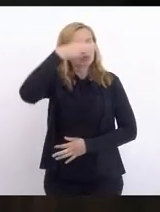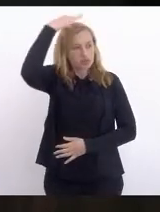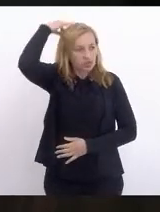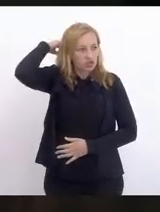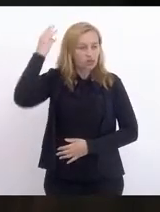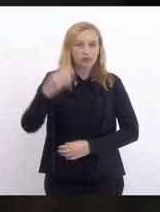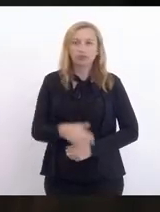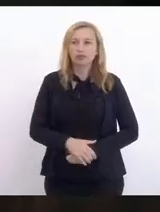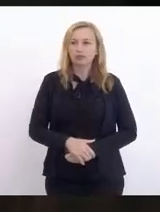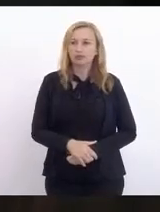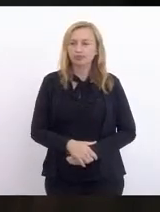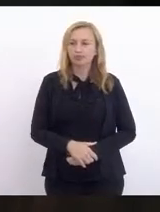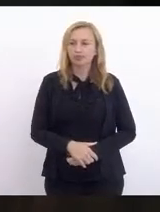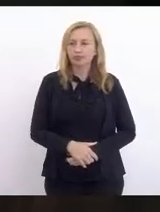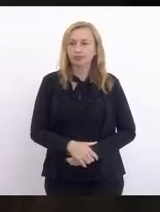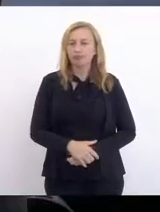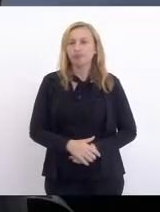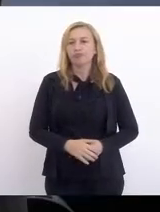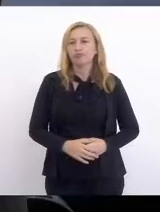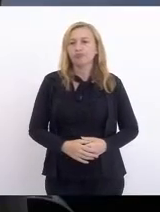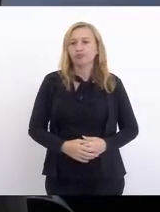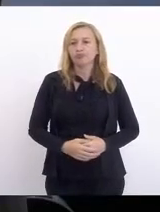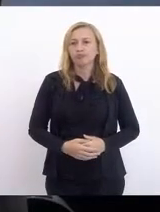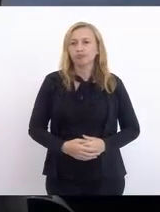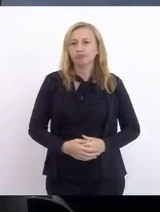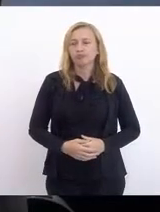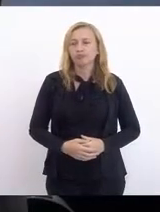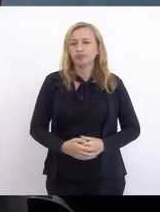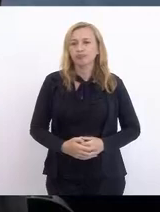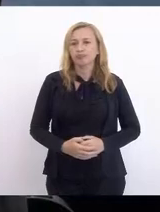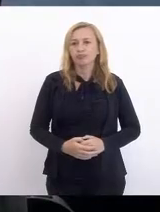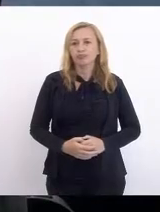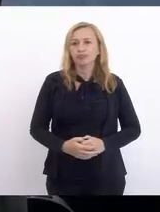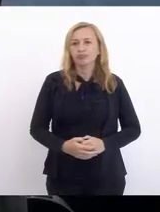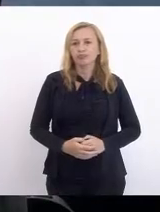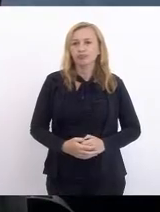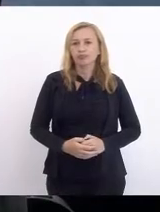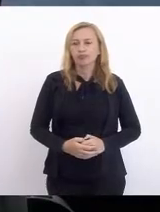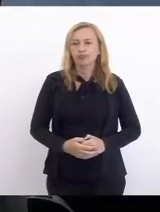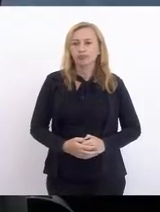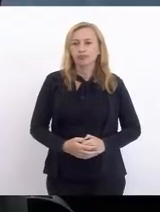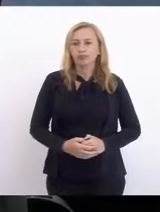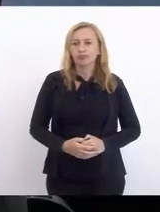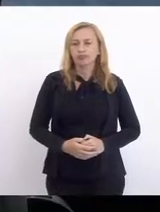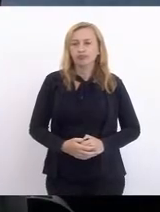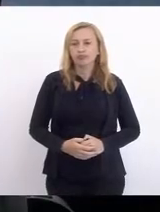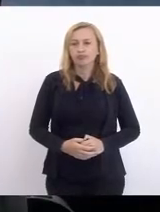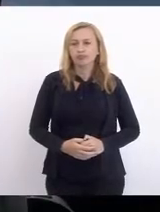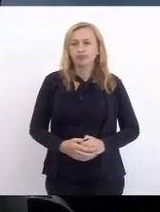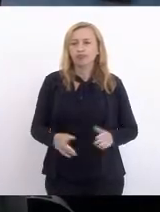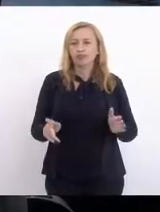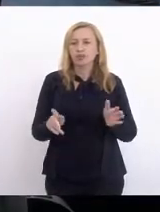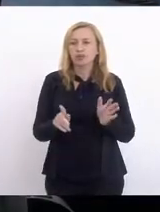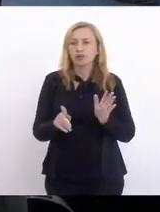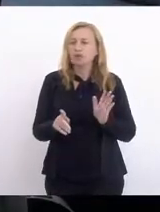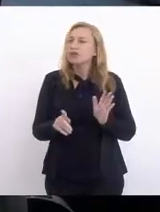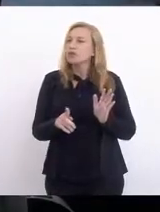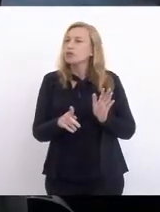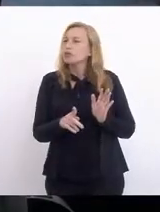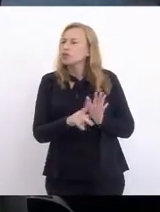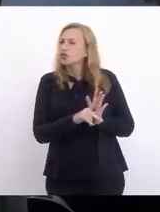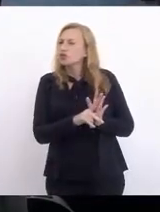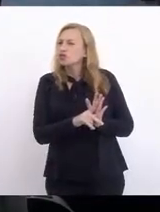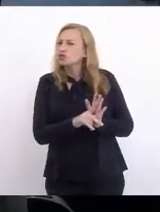mas pode ser um E aí o projeto de decreto legislativo